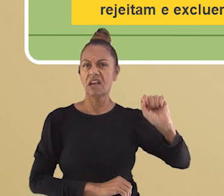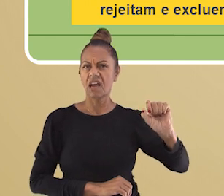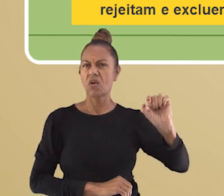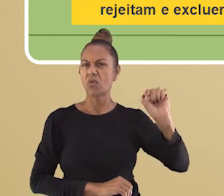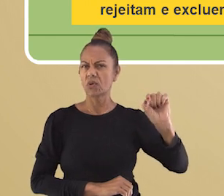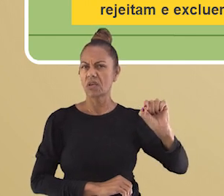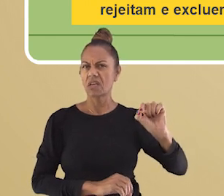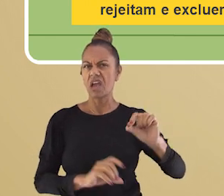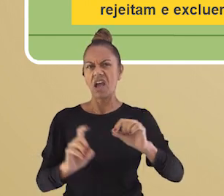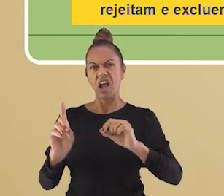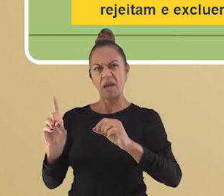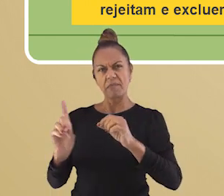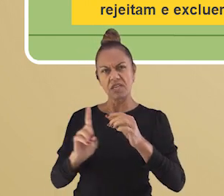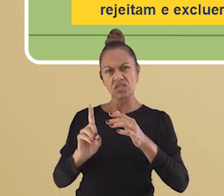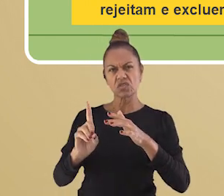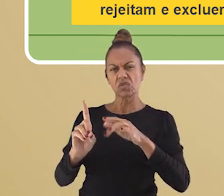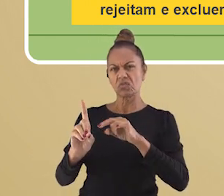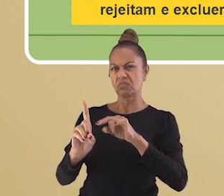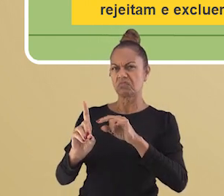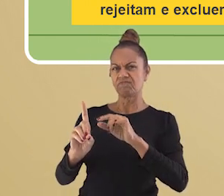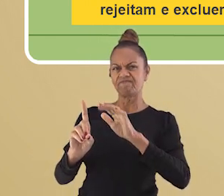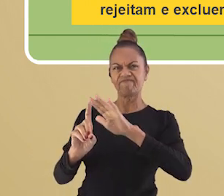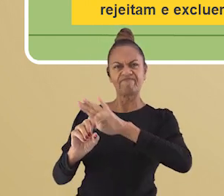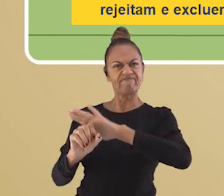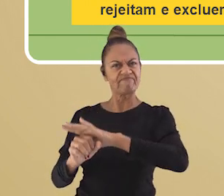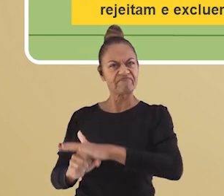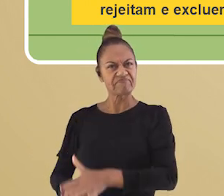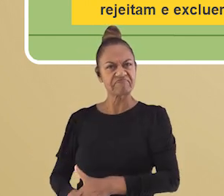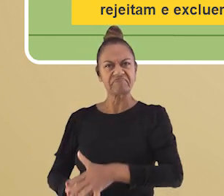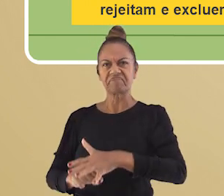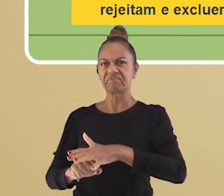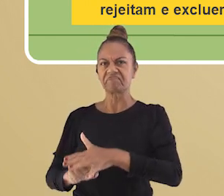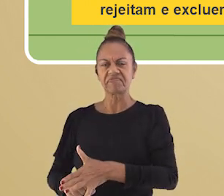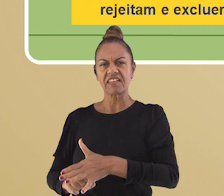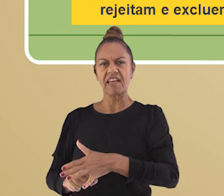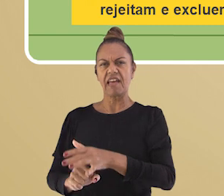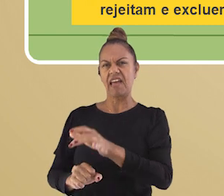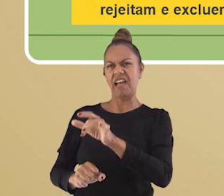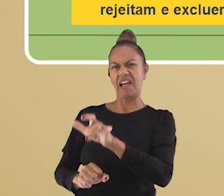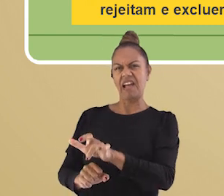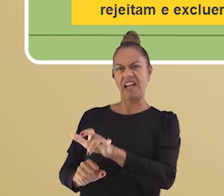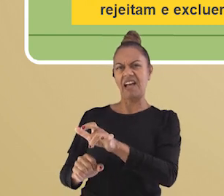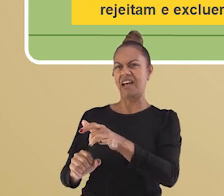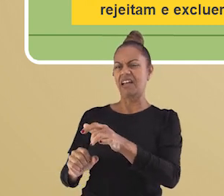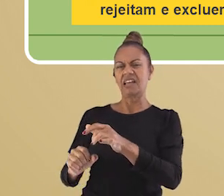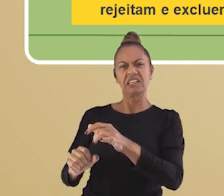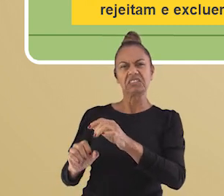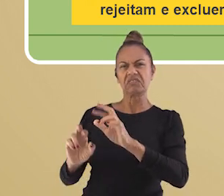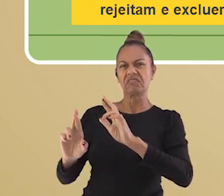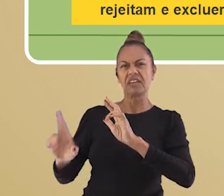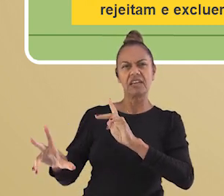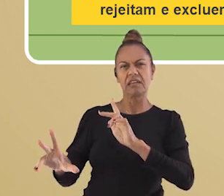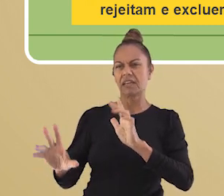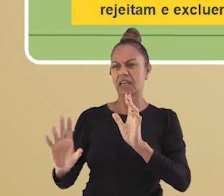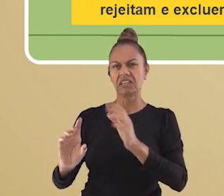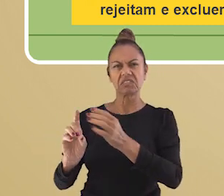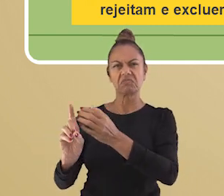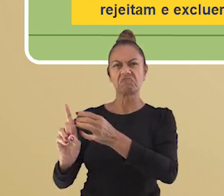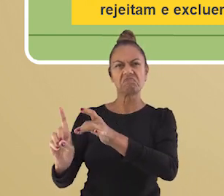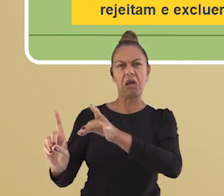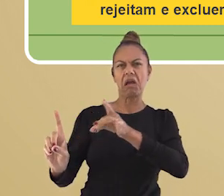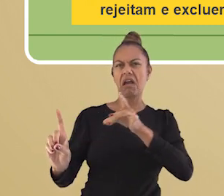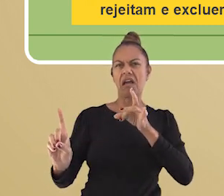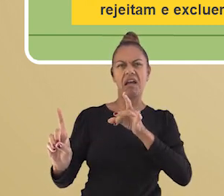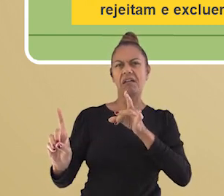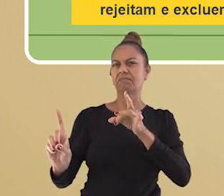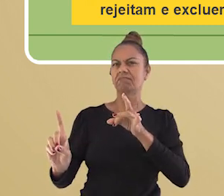e excluem outras pessoas, baseado na percepção de que o outro é diferente e estrangeiro ao seu